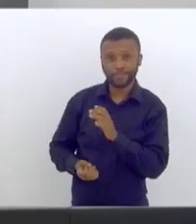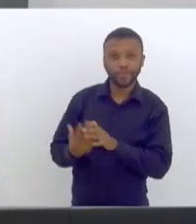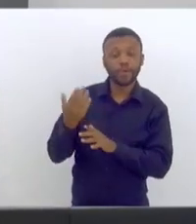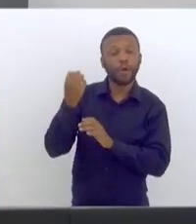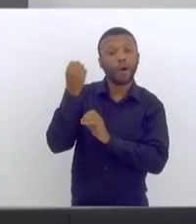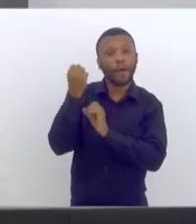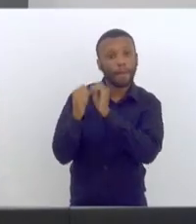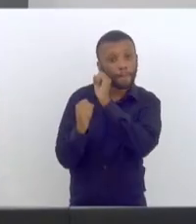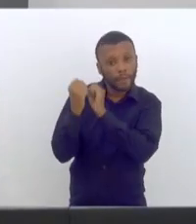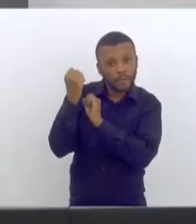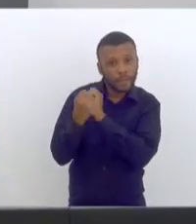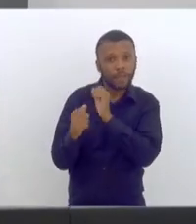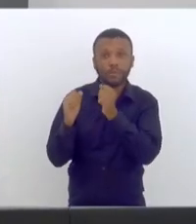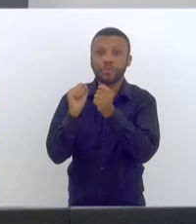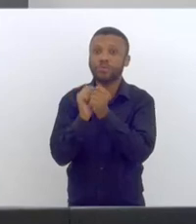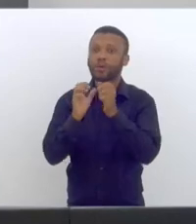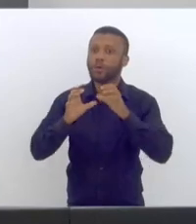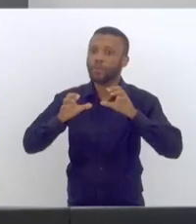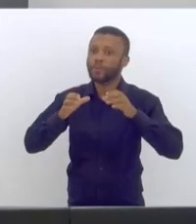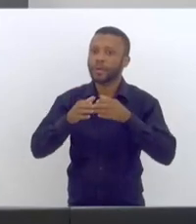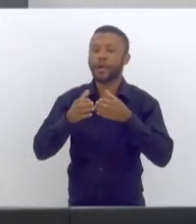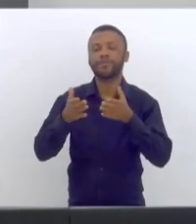nas comunidades carentes